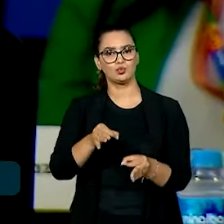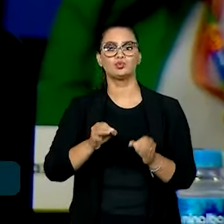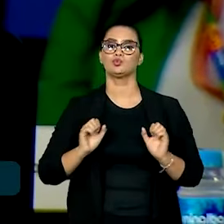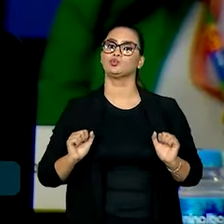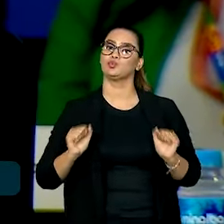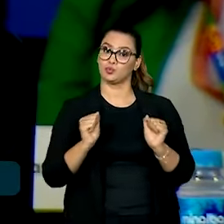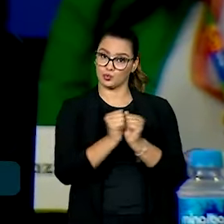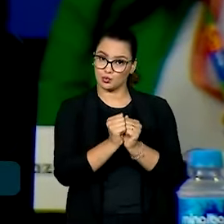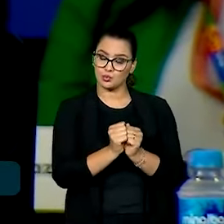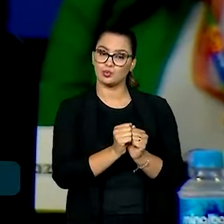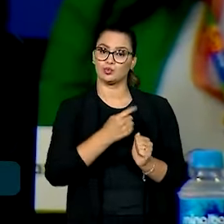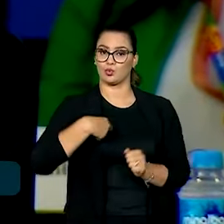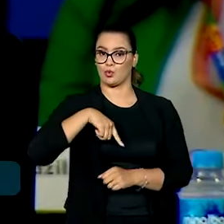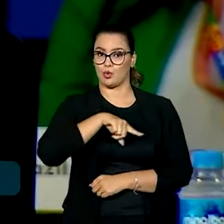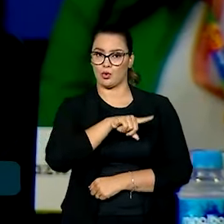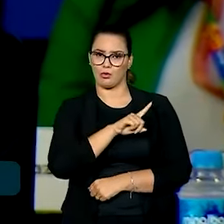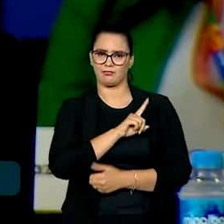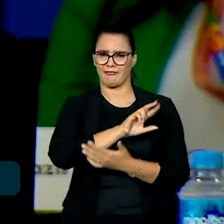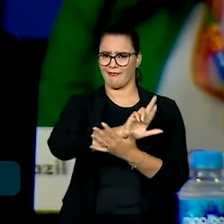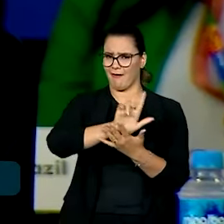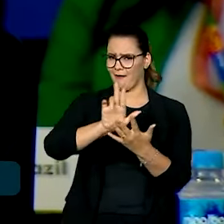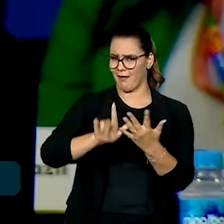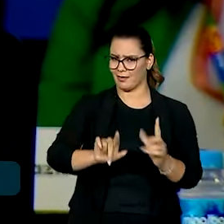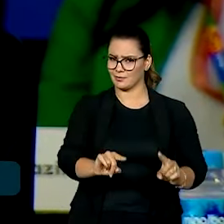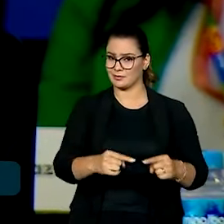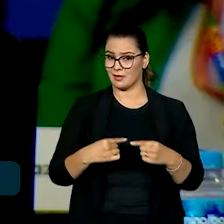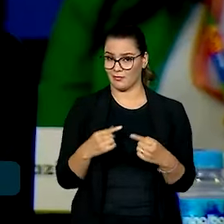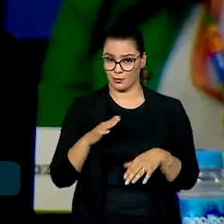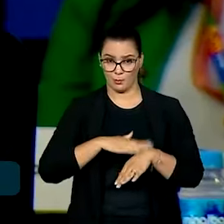juntos, os nossos muitos desafios